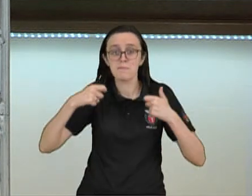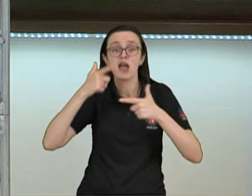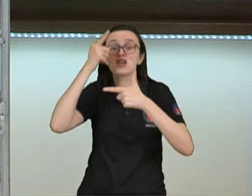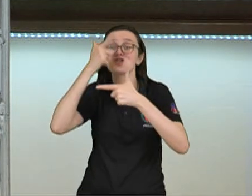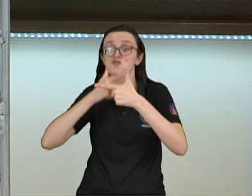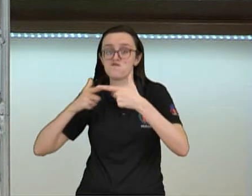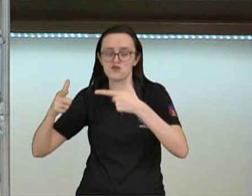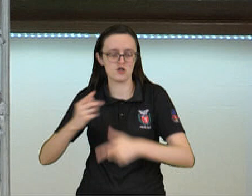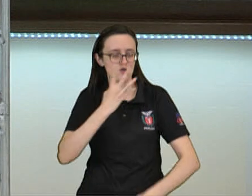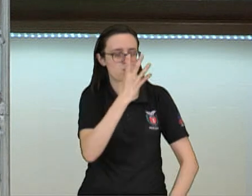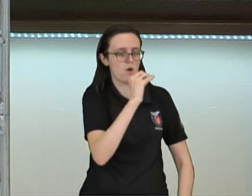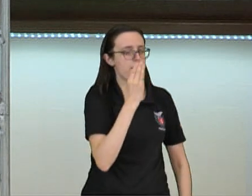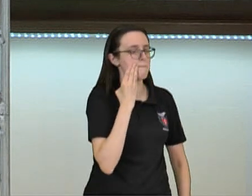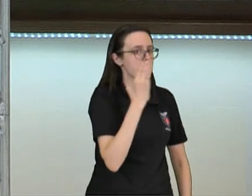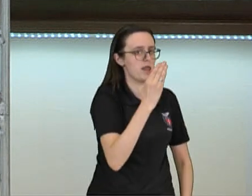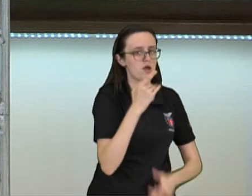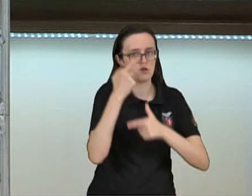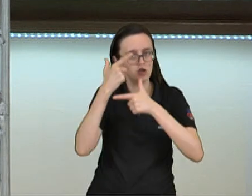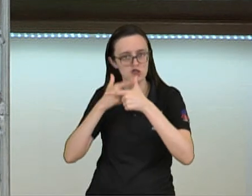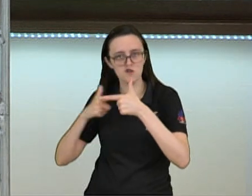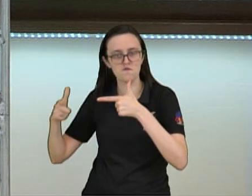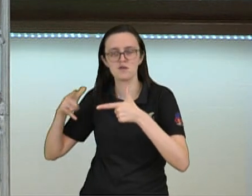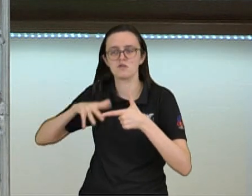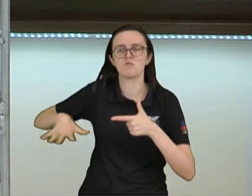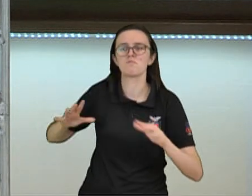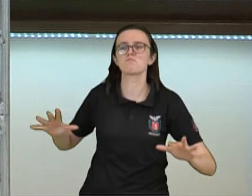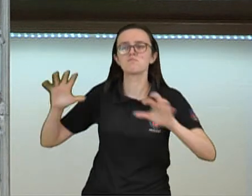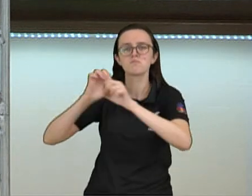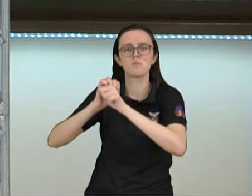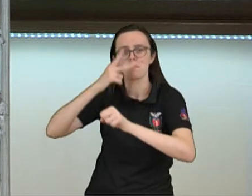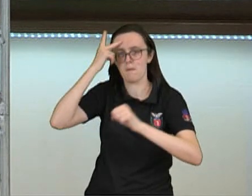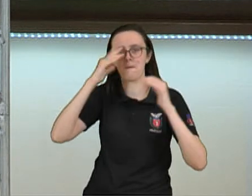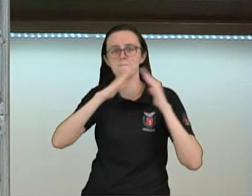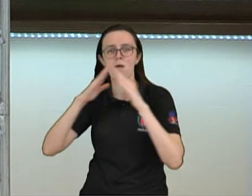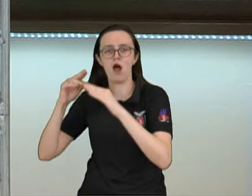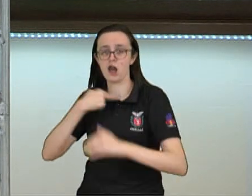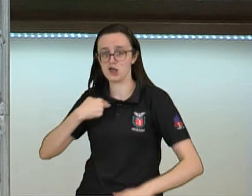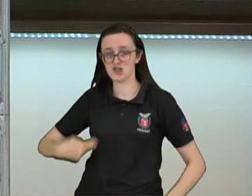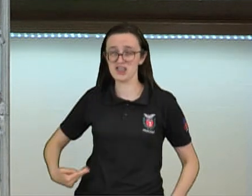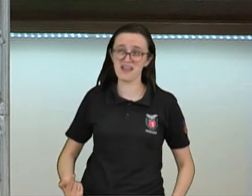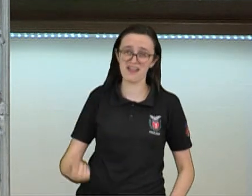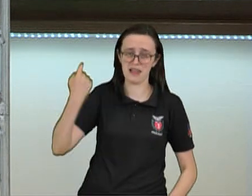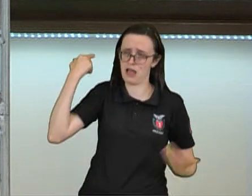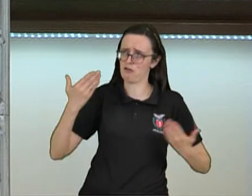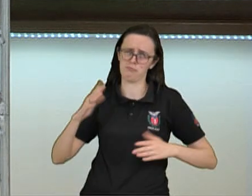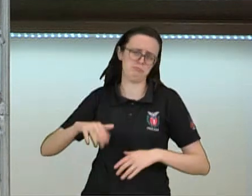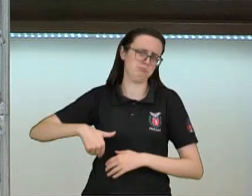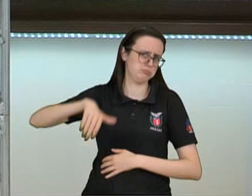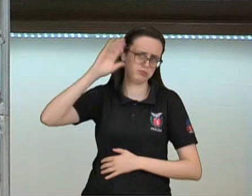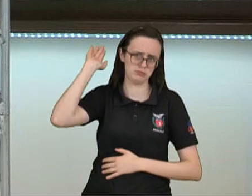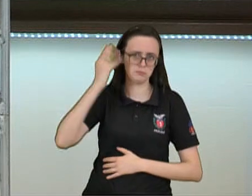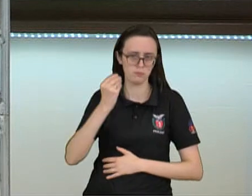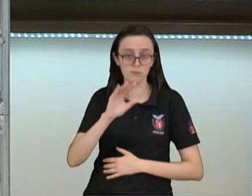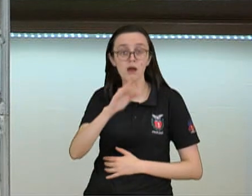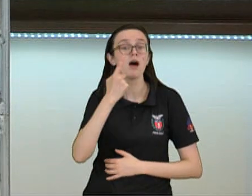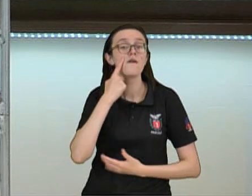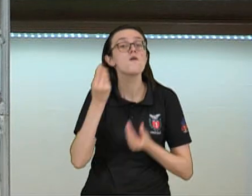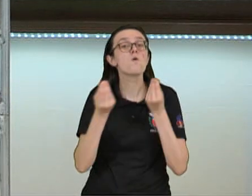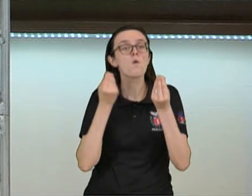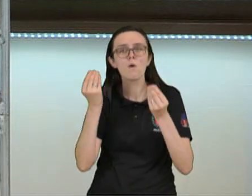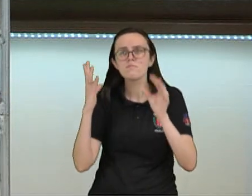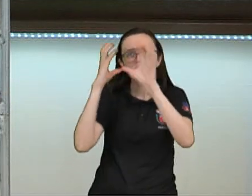divide o 40 bilhões pela população da China em 2008, agora já deve estar maior. Vamos lá ver como é que